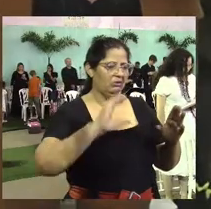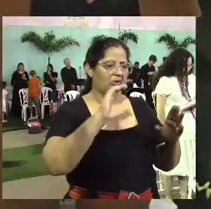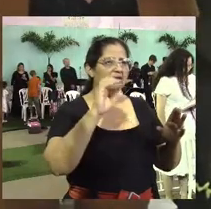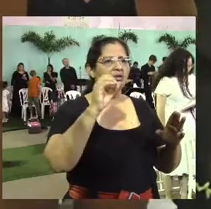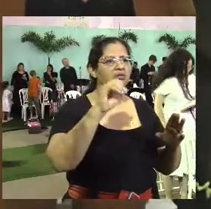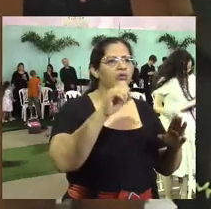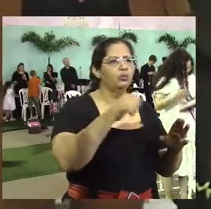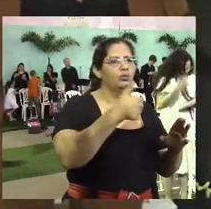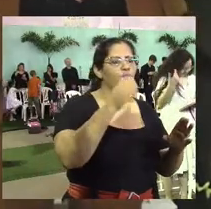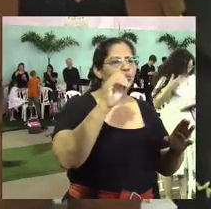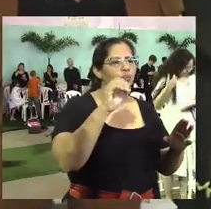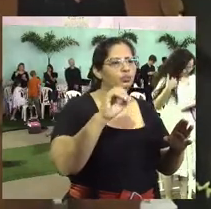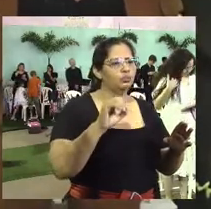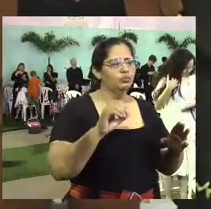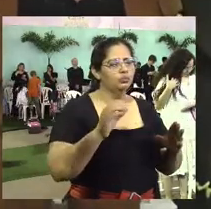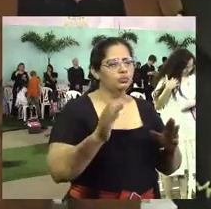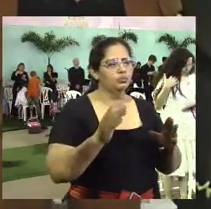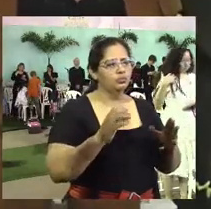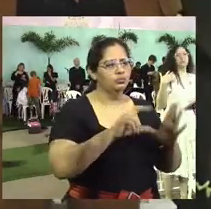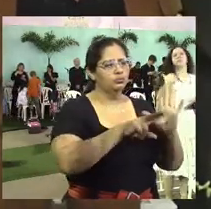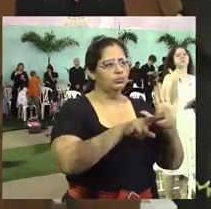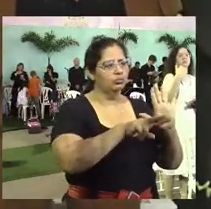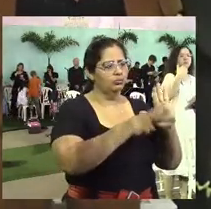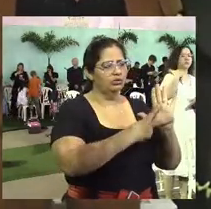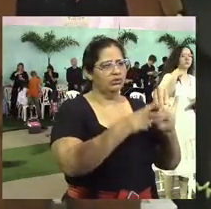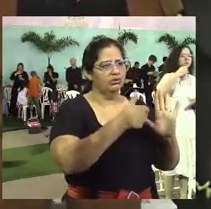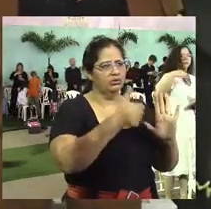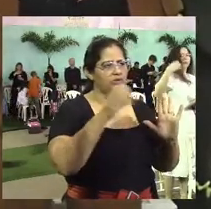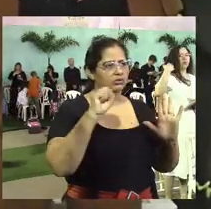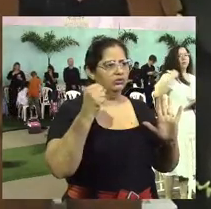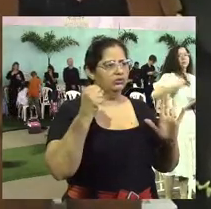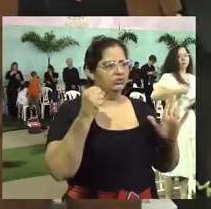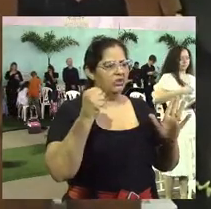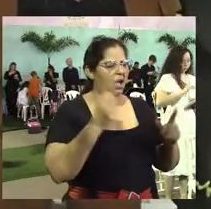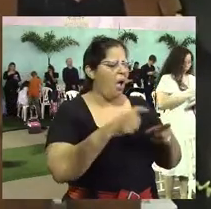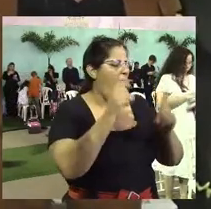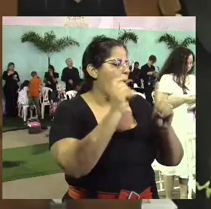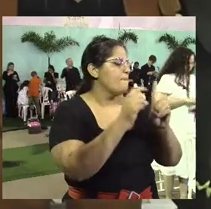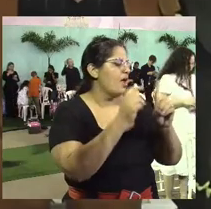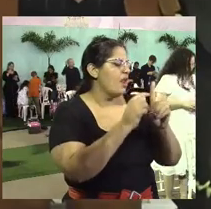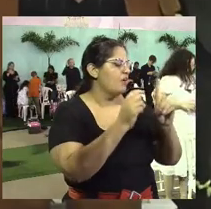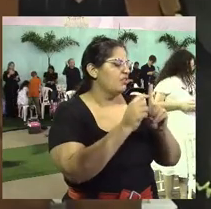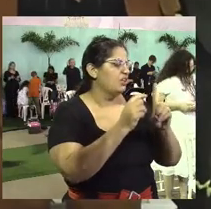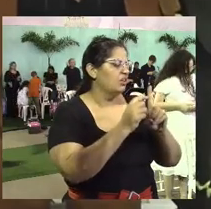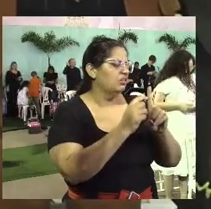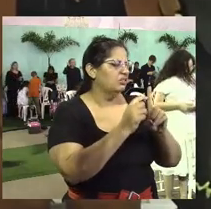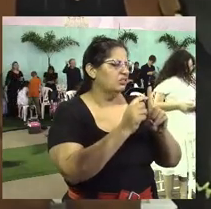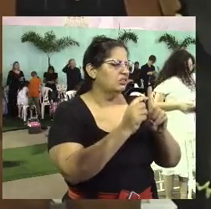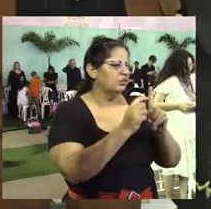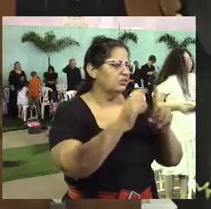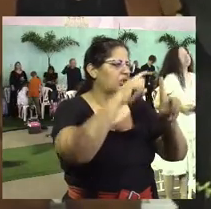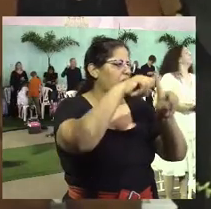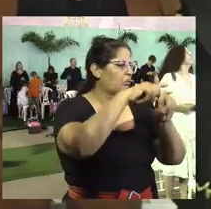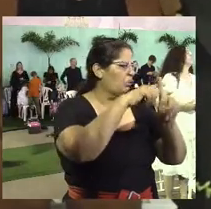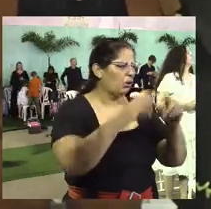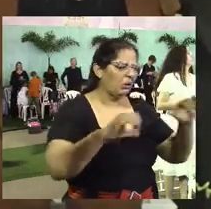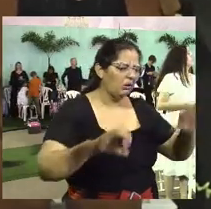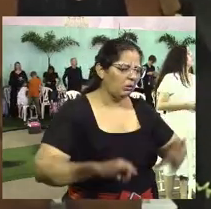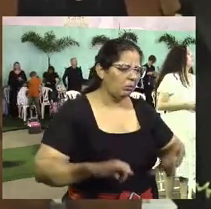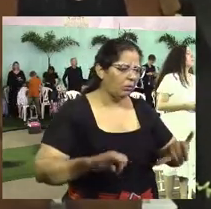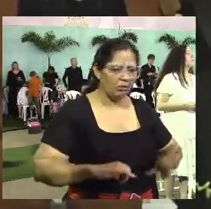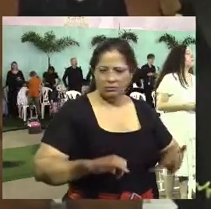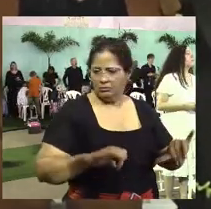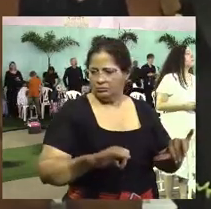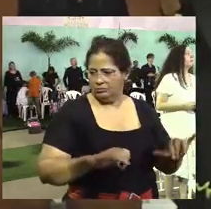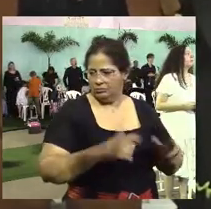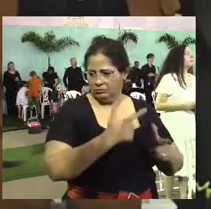da cruz é loucura para os que perecem mas para nós que somos salvos é poder de Deus diga